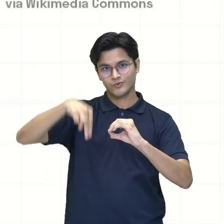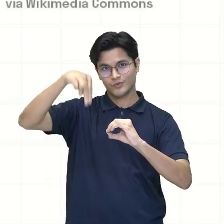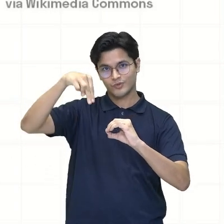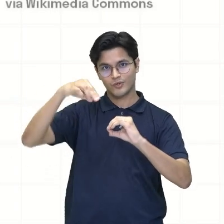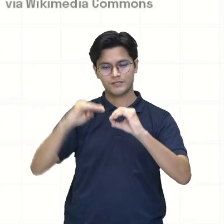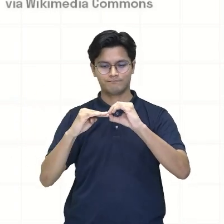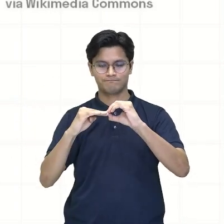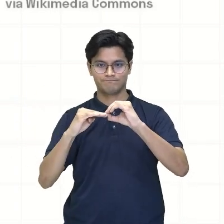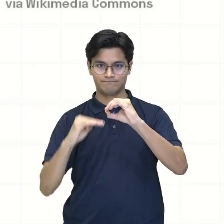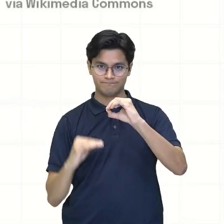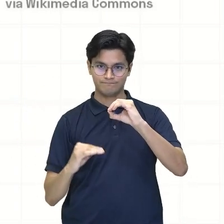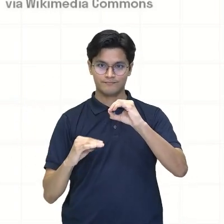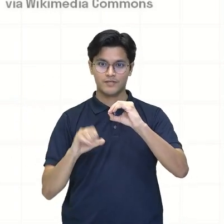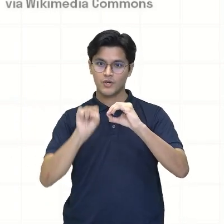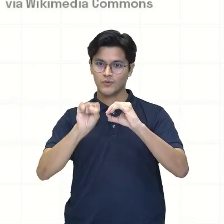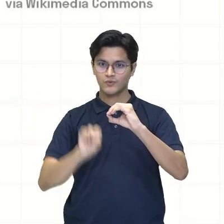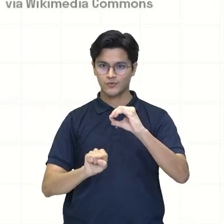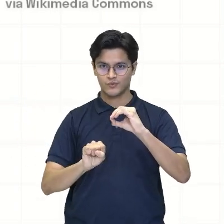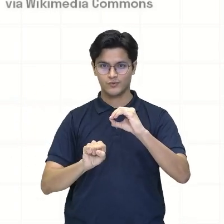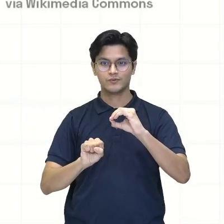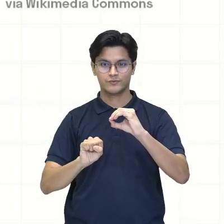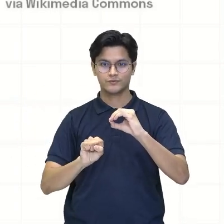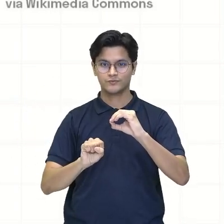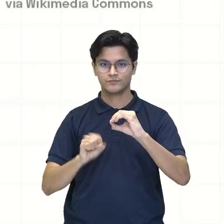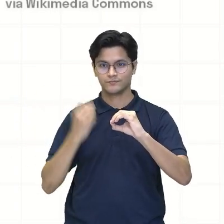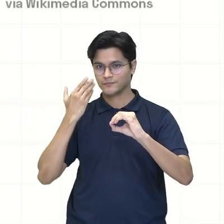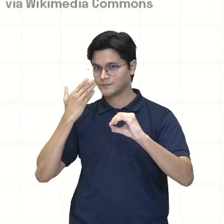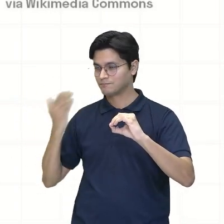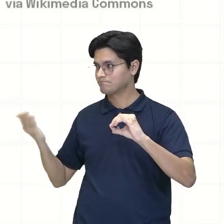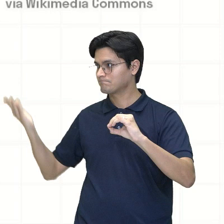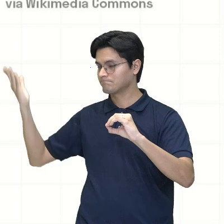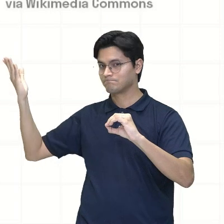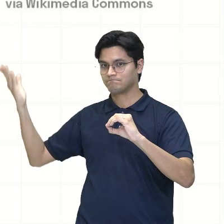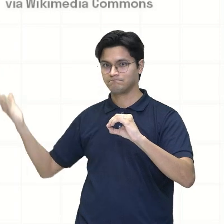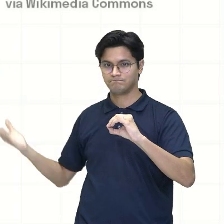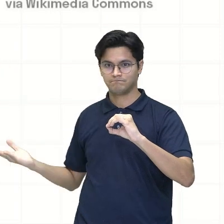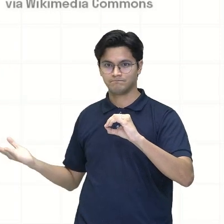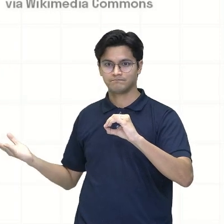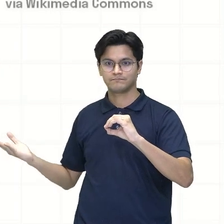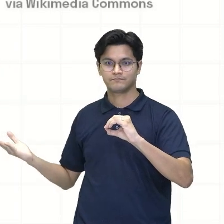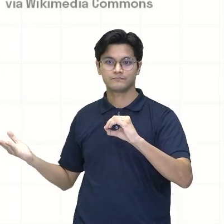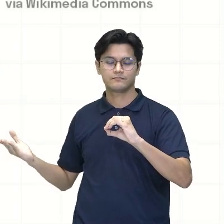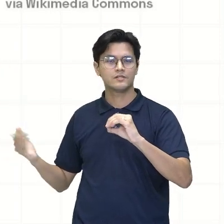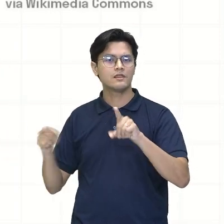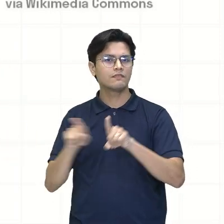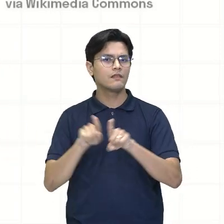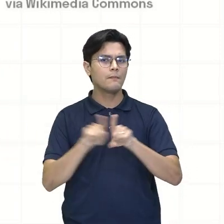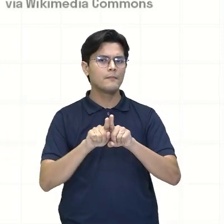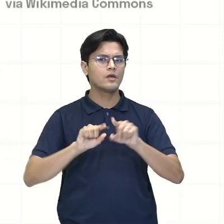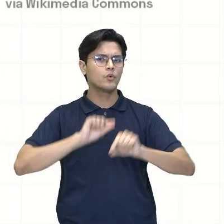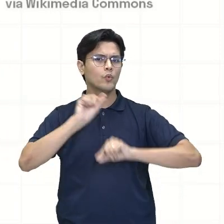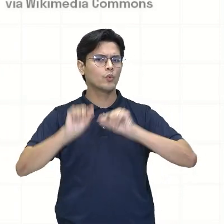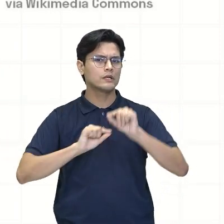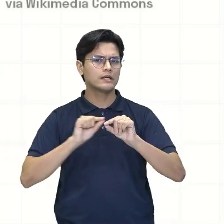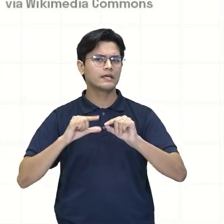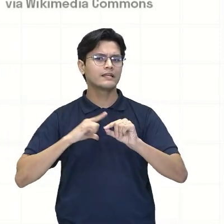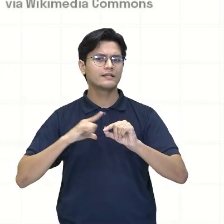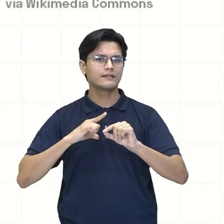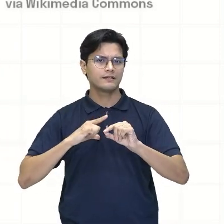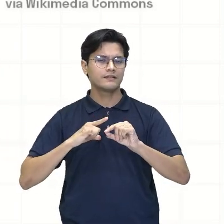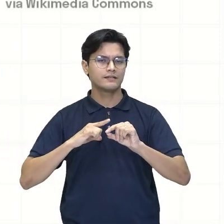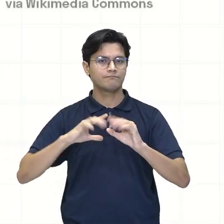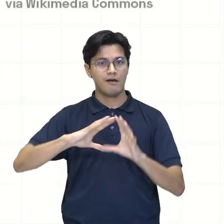está abaixo da linha do Equador está no hemisfério sul. E nós temos também a divisão da